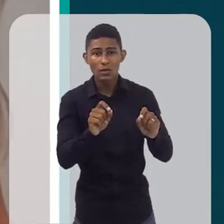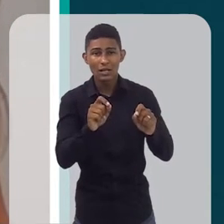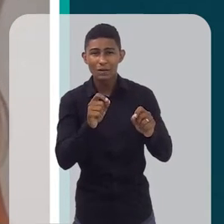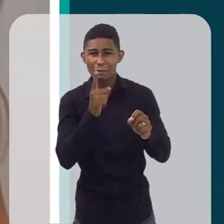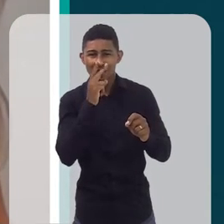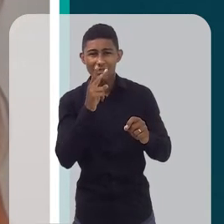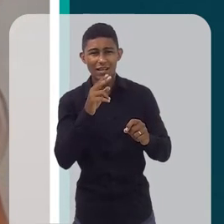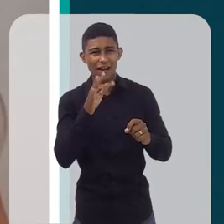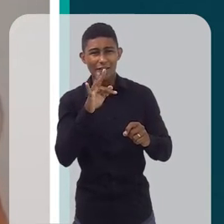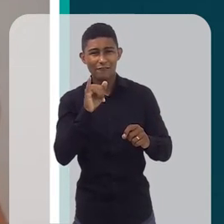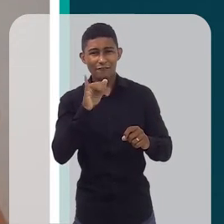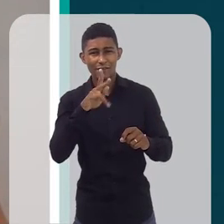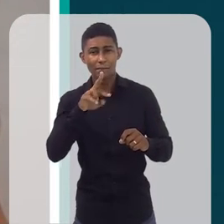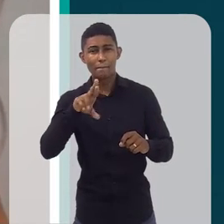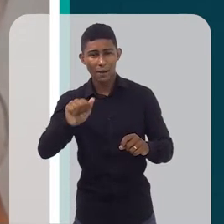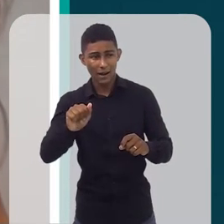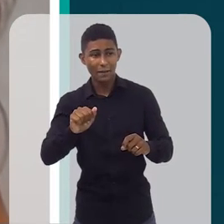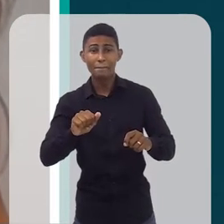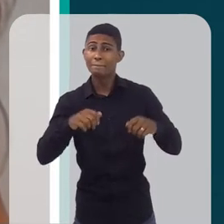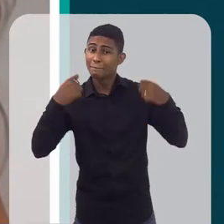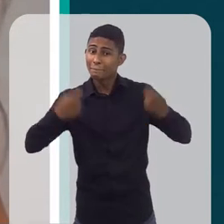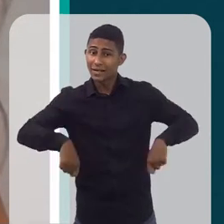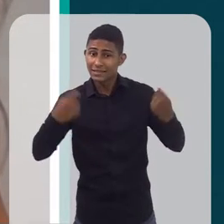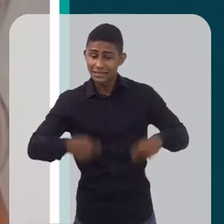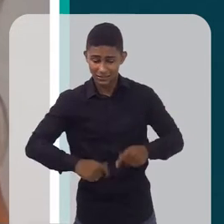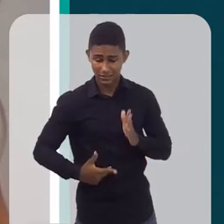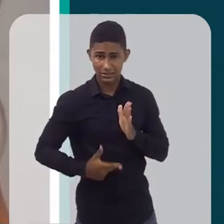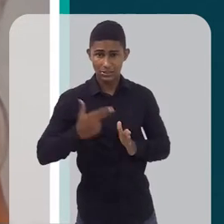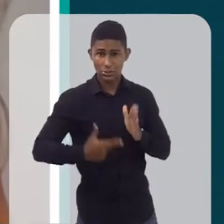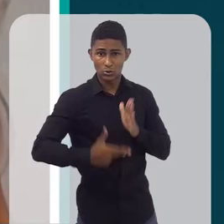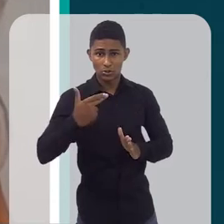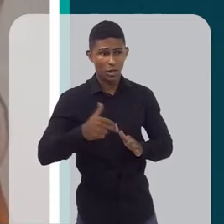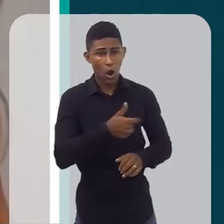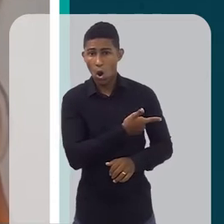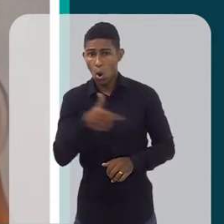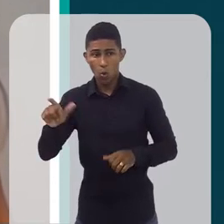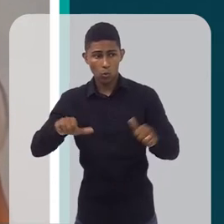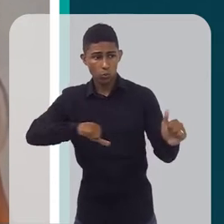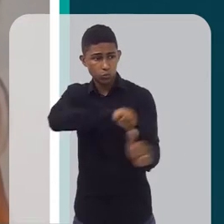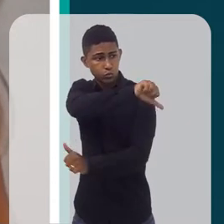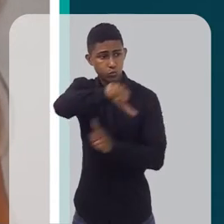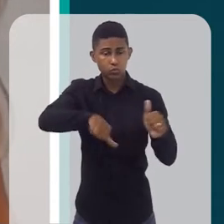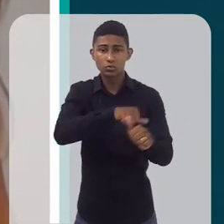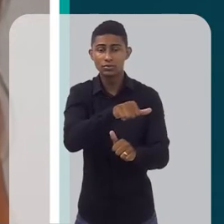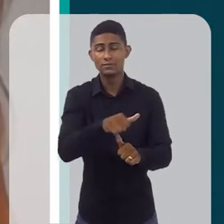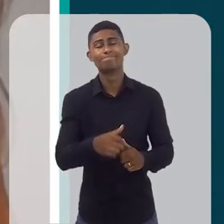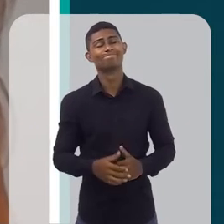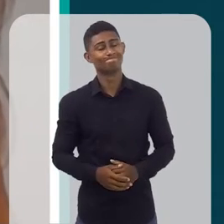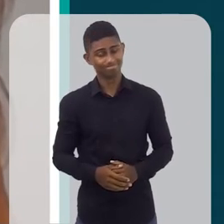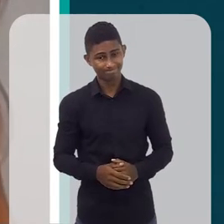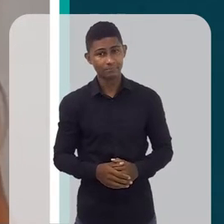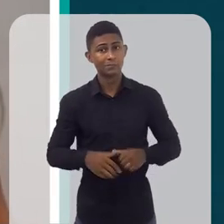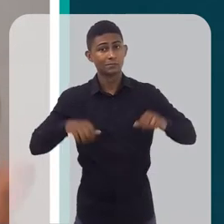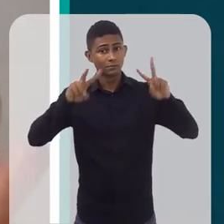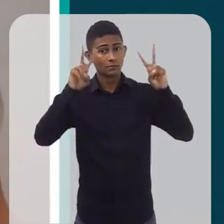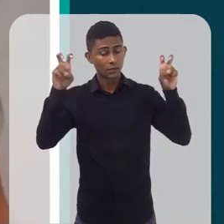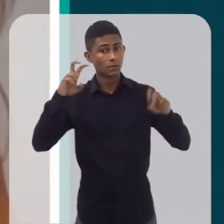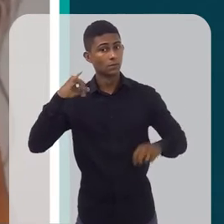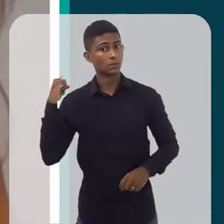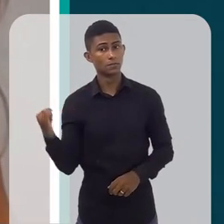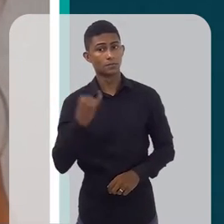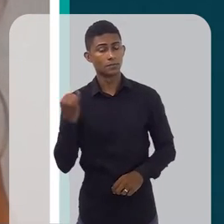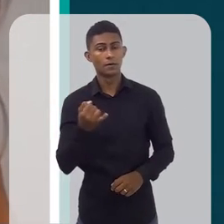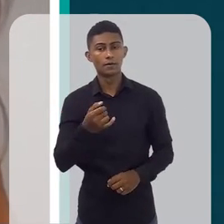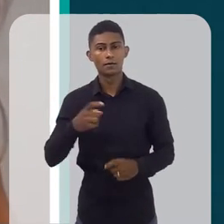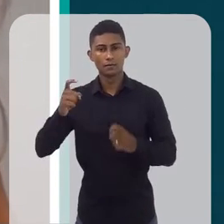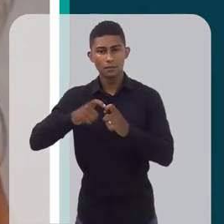fígado fibroso que caminha para transplante. Então, realmente, esse tema é um tema muito alarmante que tanto